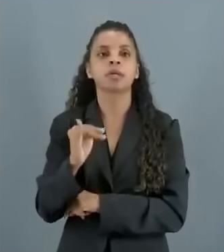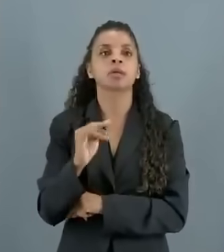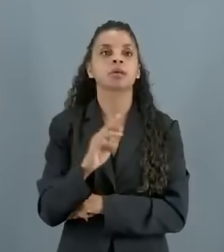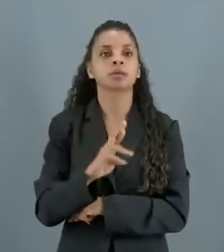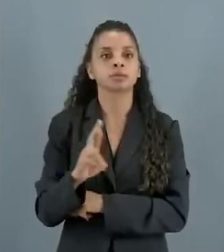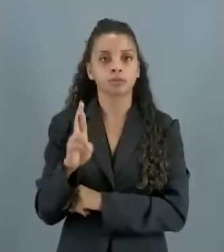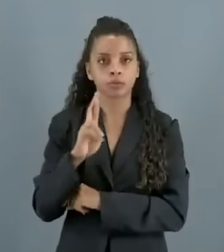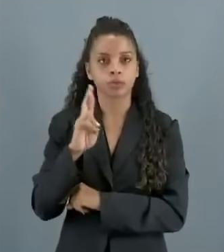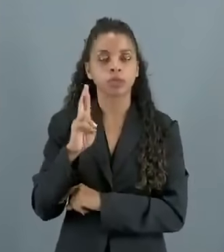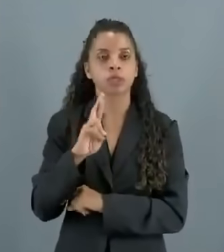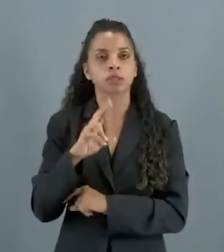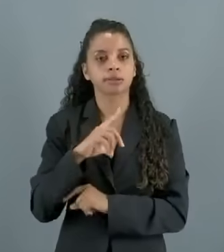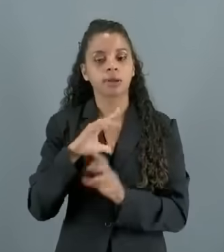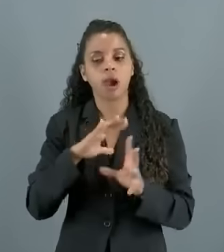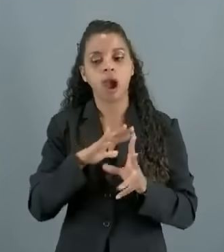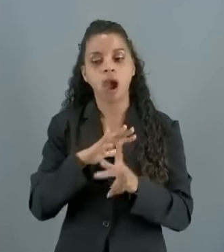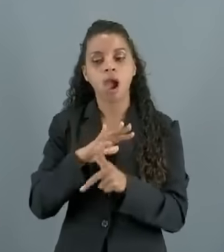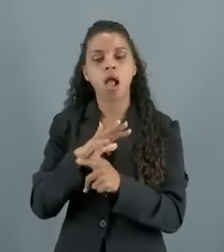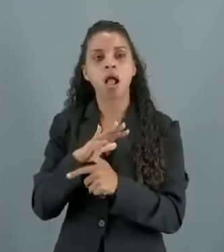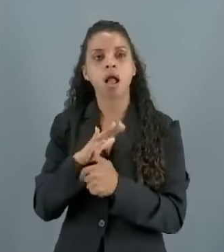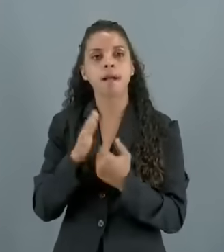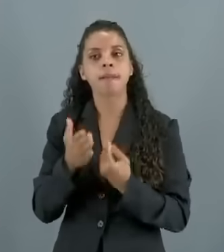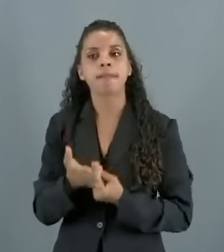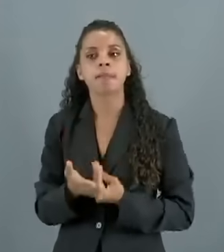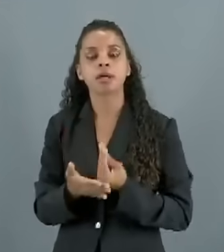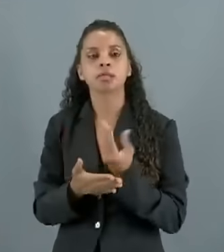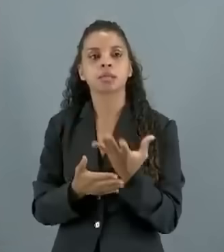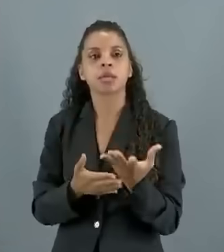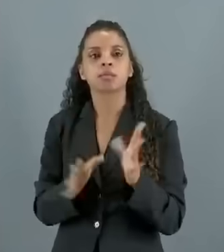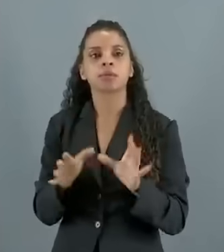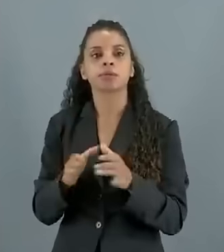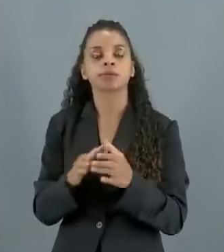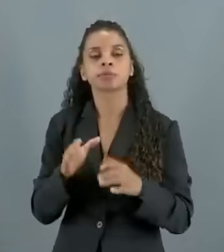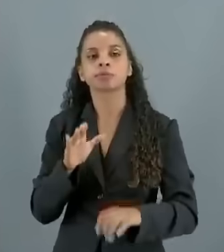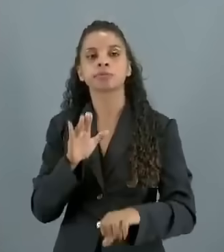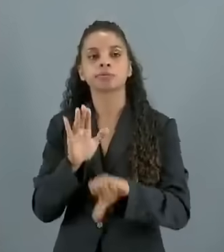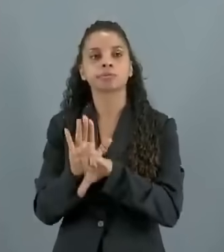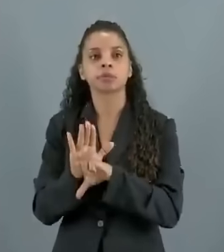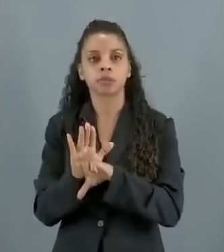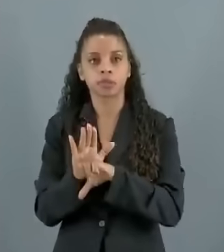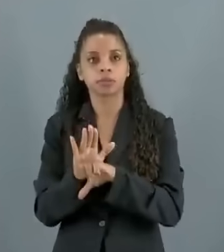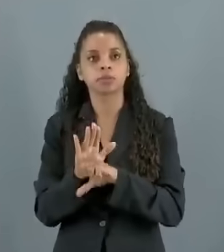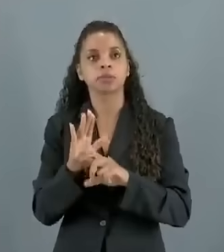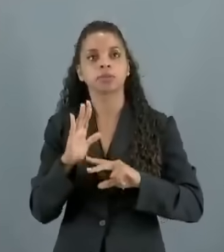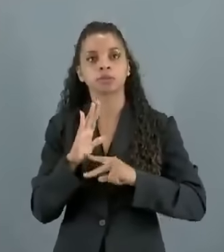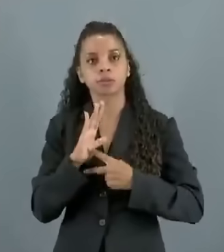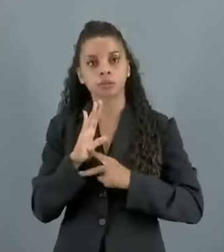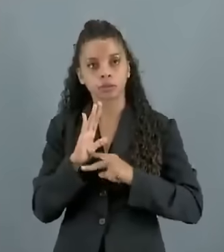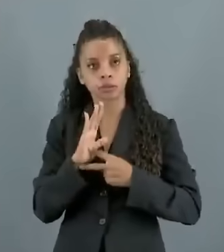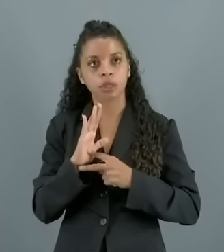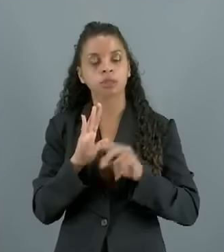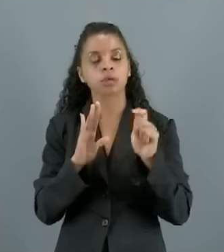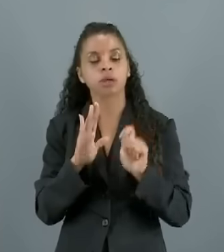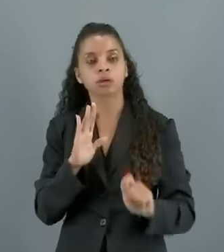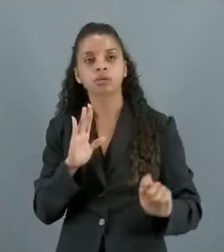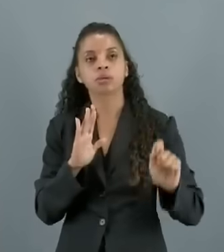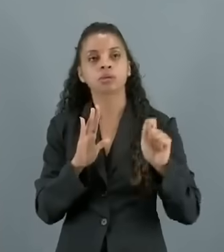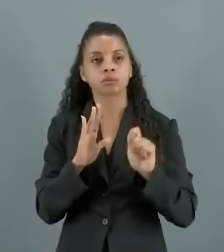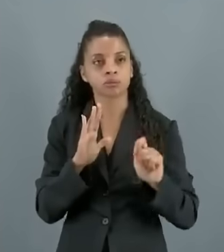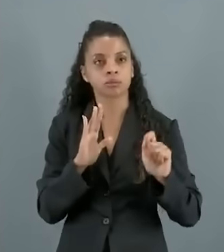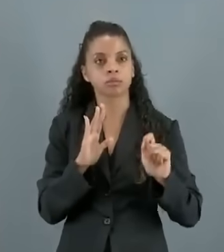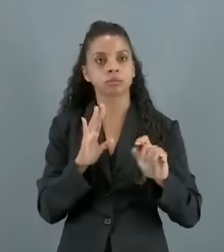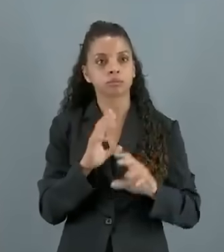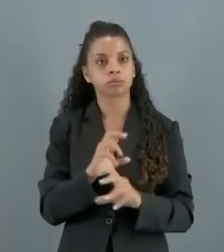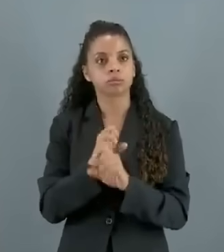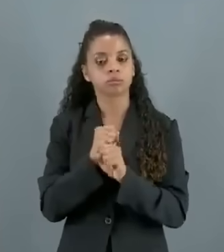subtraídos dos aposentados e repassados para entidades criminosas, associações e sindicatos, quase na sua totalidade ligados